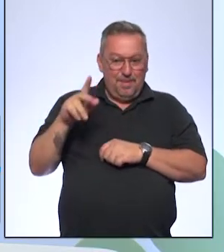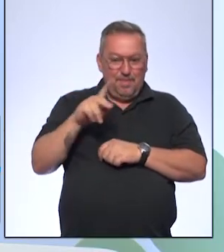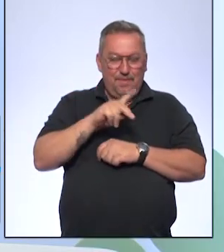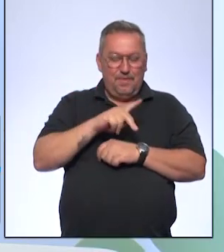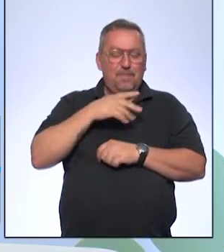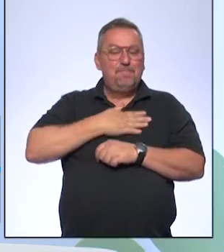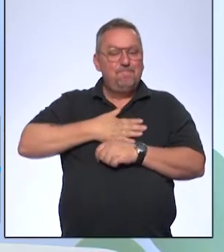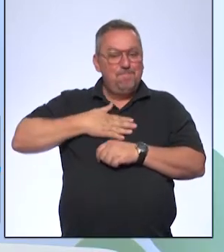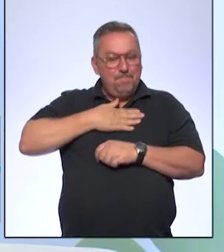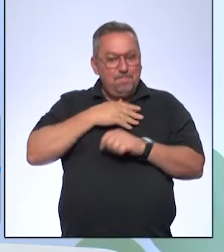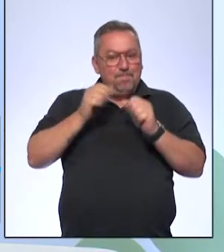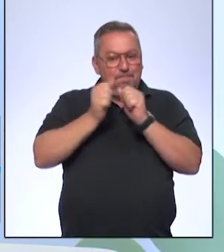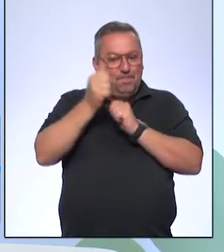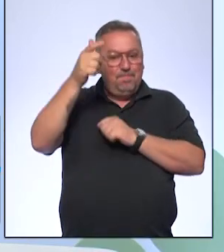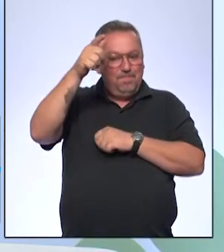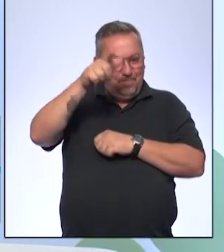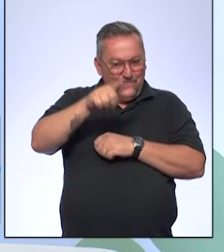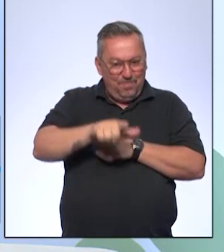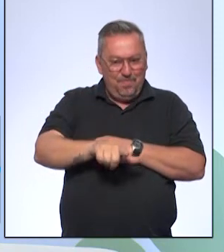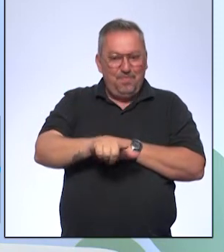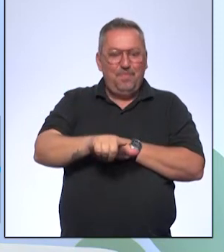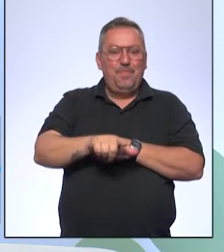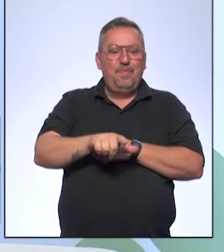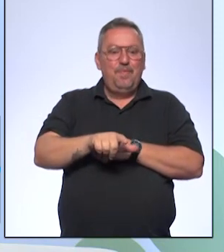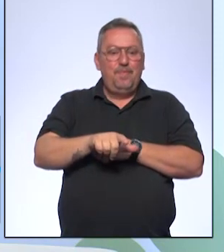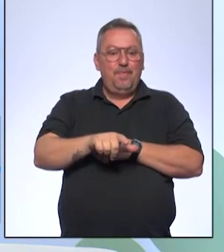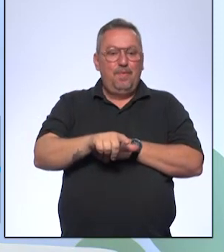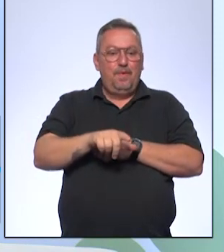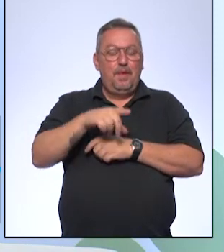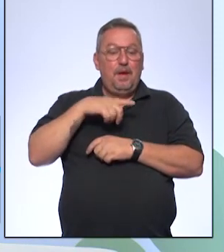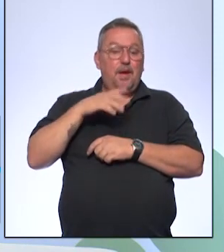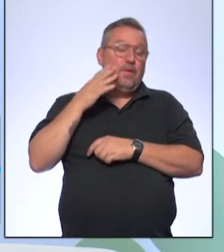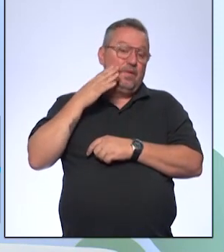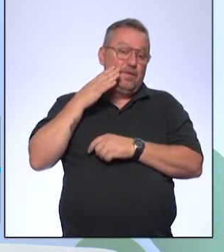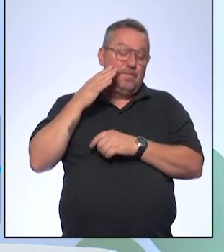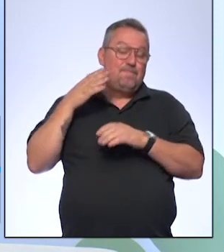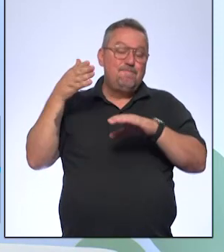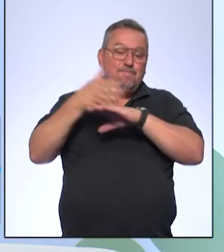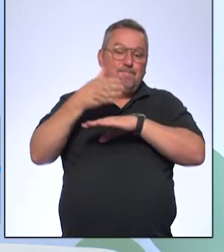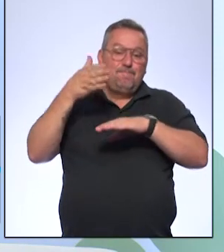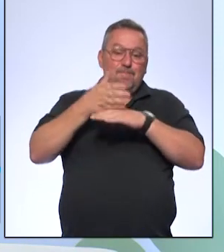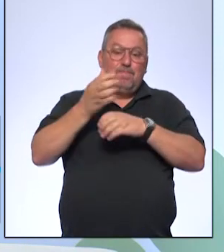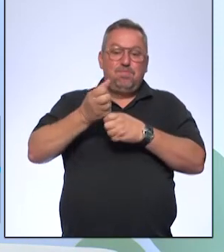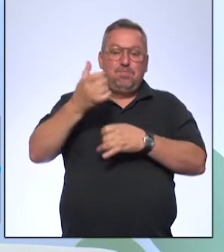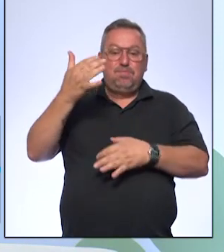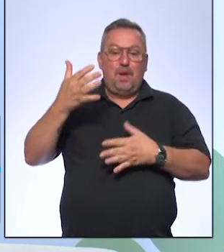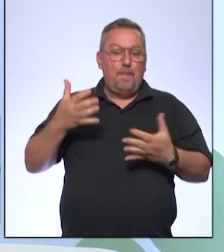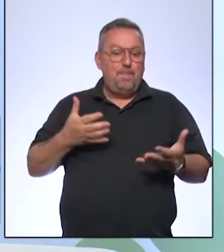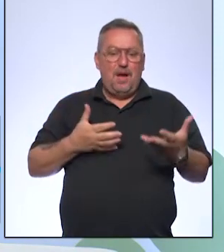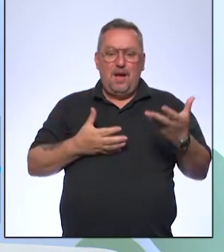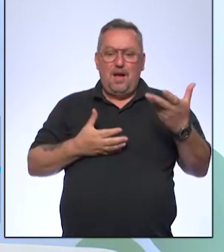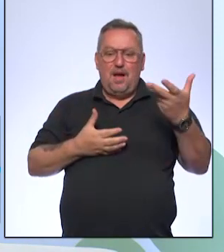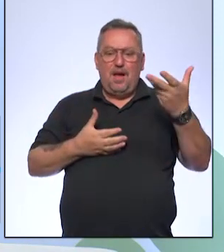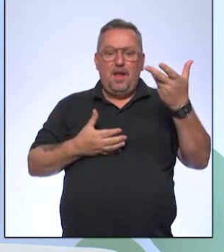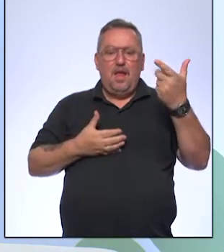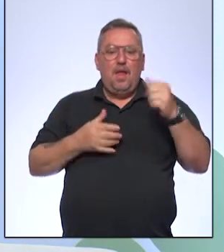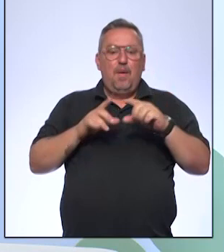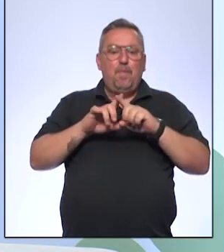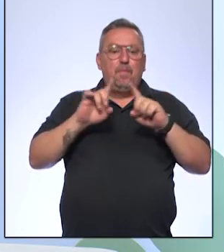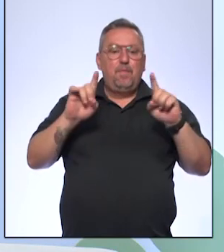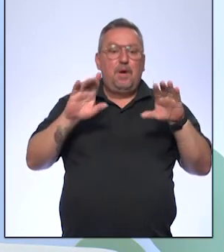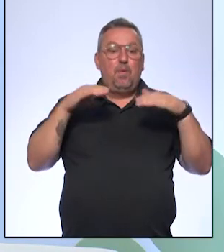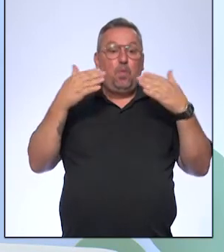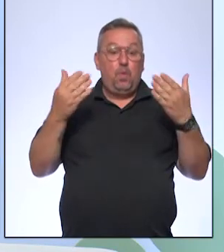um prazer estar aqui com vocês mais uma vez. Eu sei que a interação de vocês no chat é maravilhosa, mas